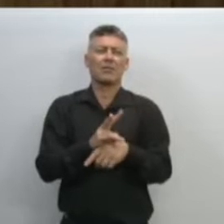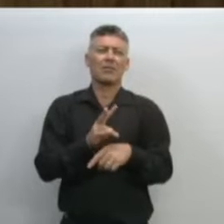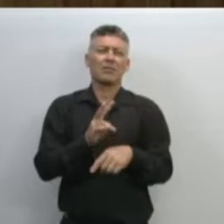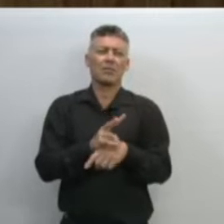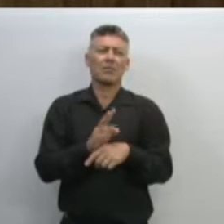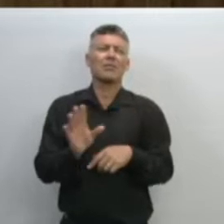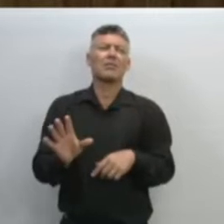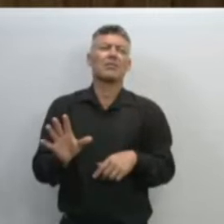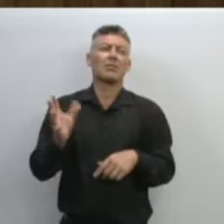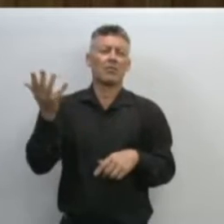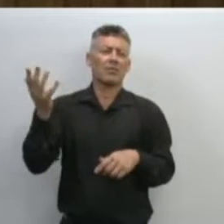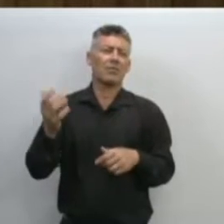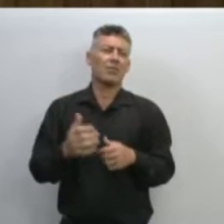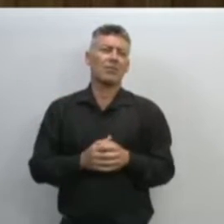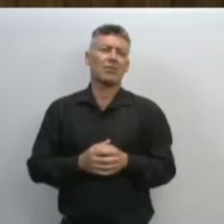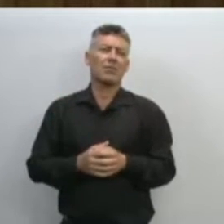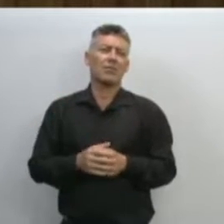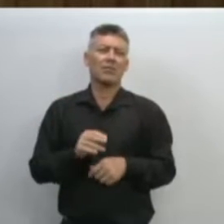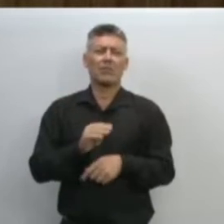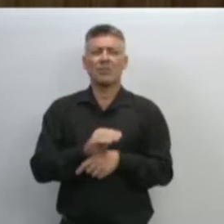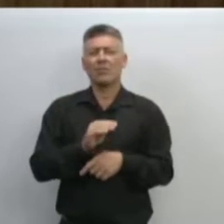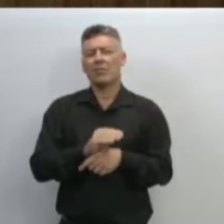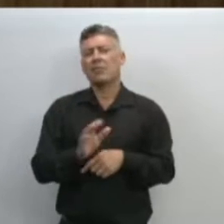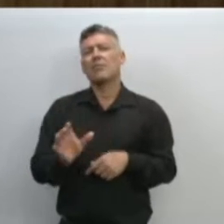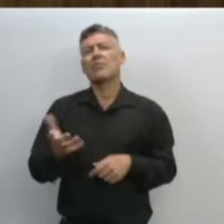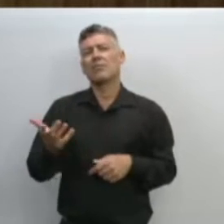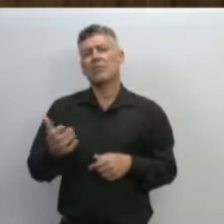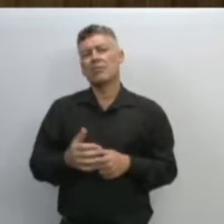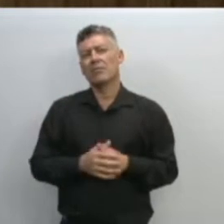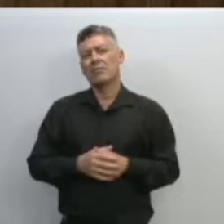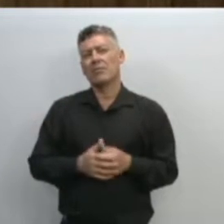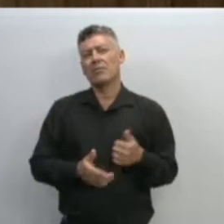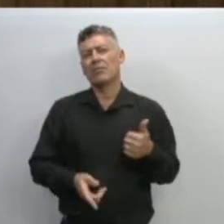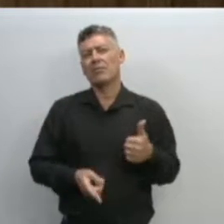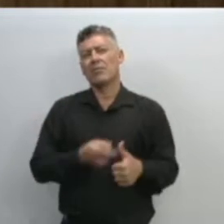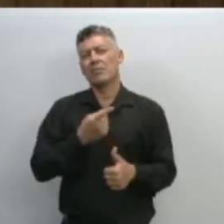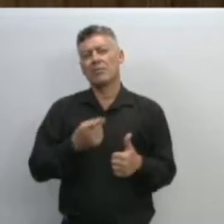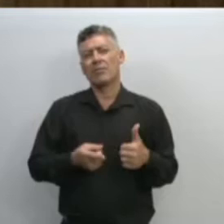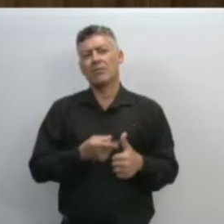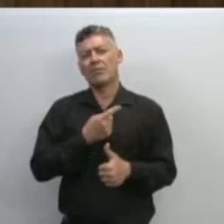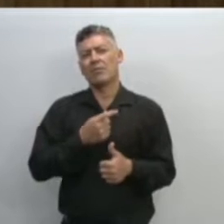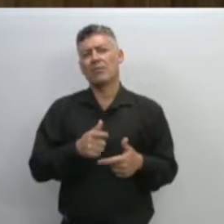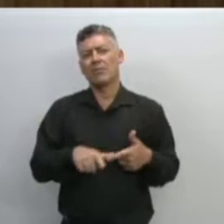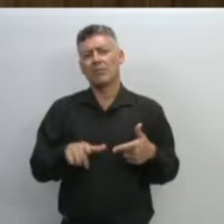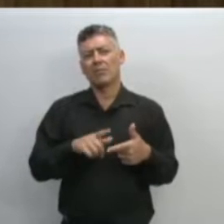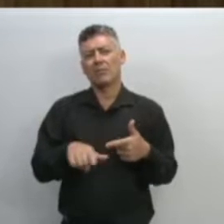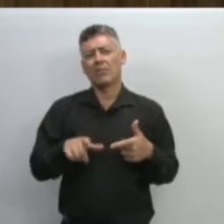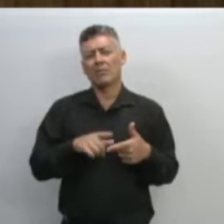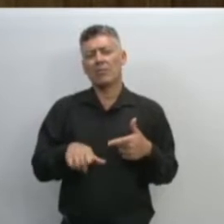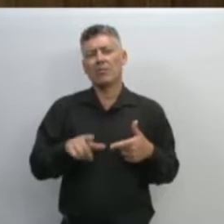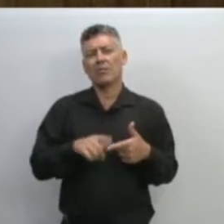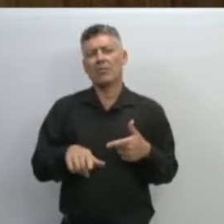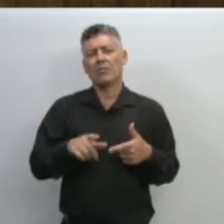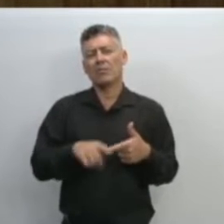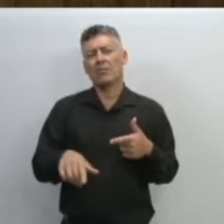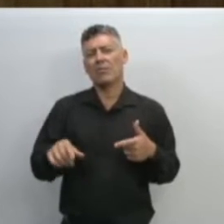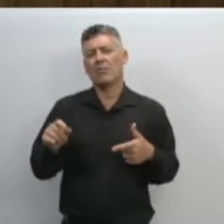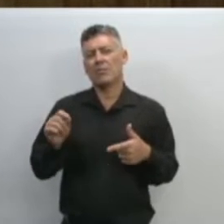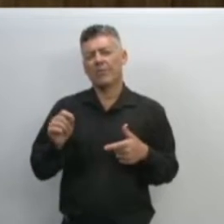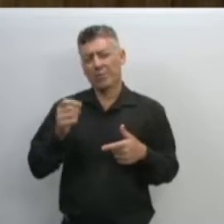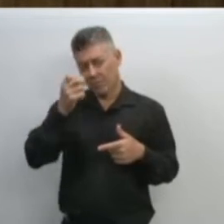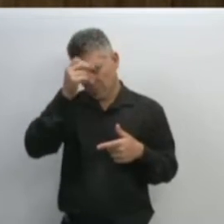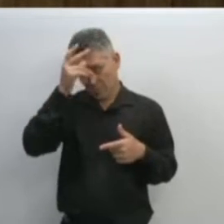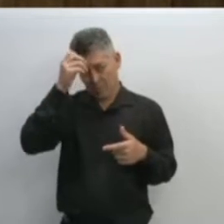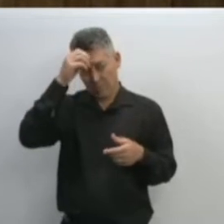quando acontece uma situação dessa? Primeiro, nós temos alguns problemas crônicos aqui no